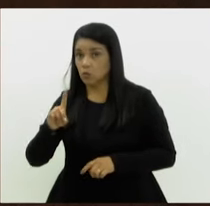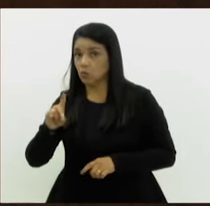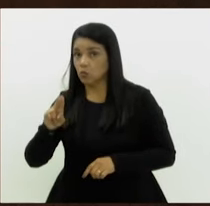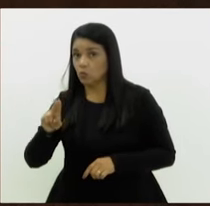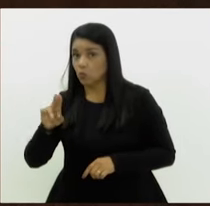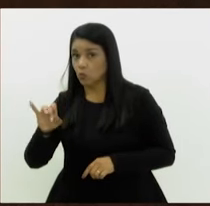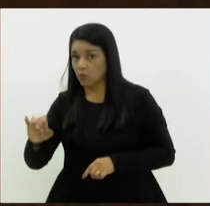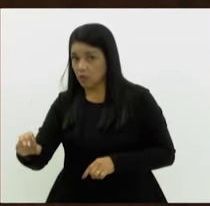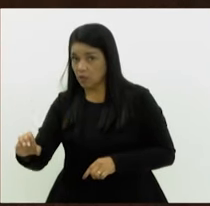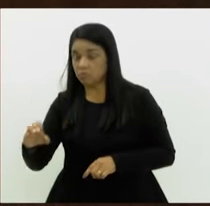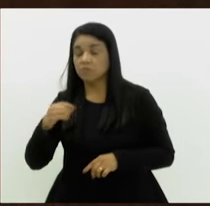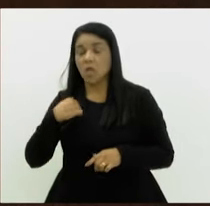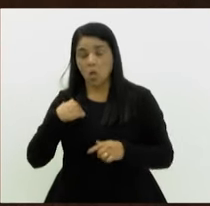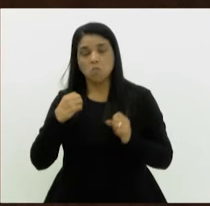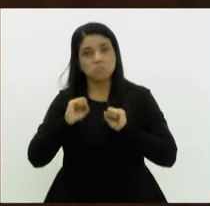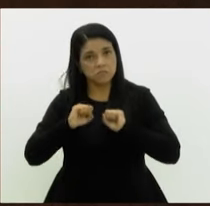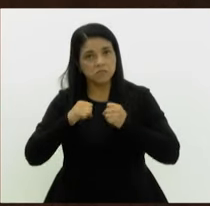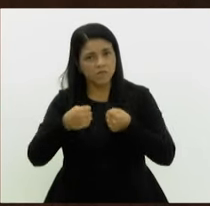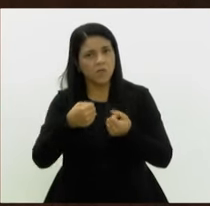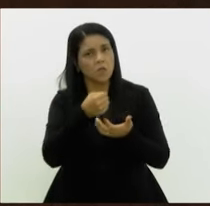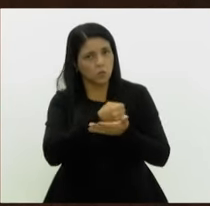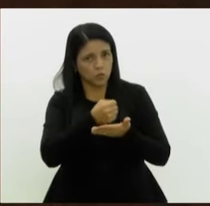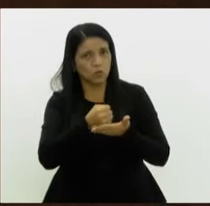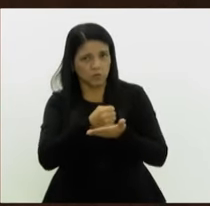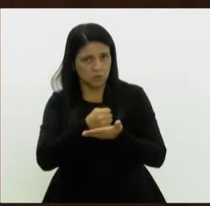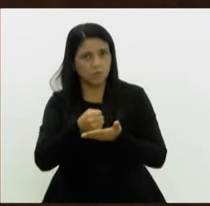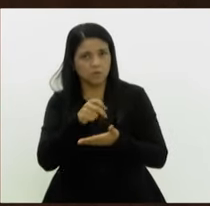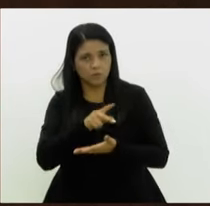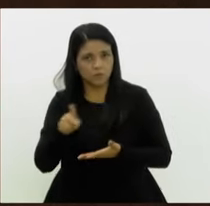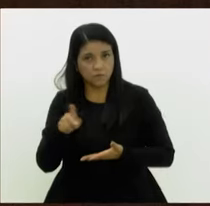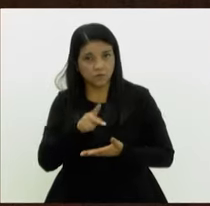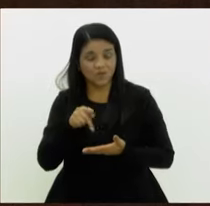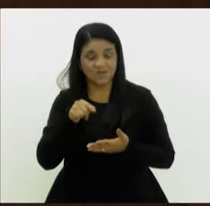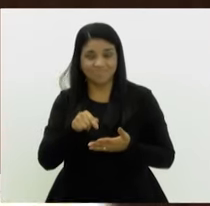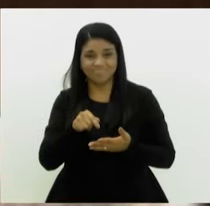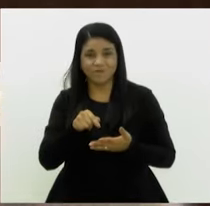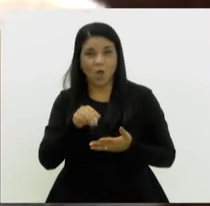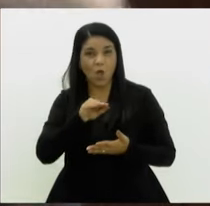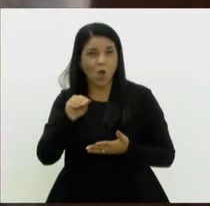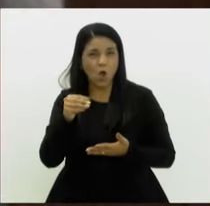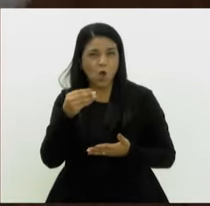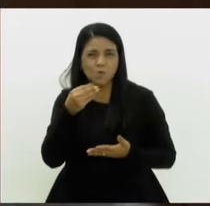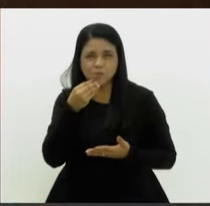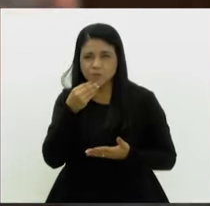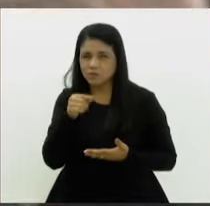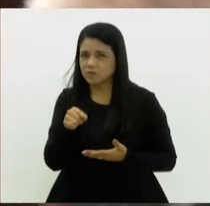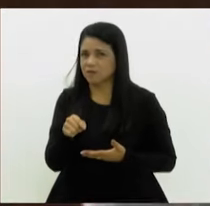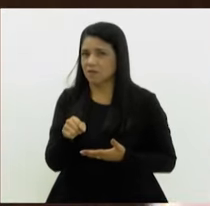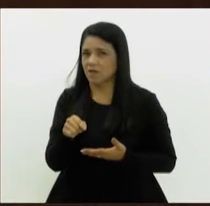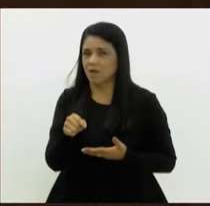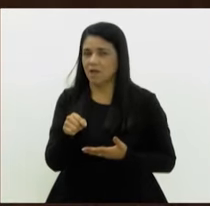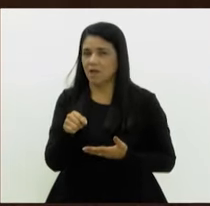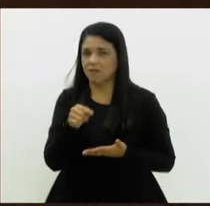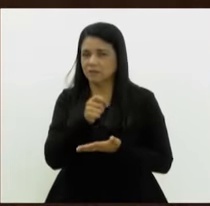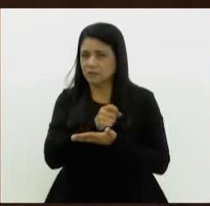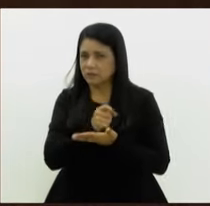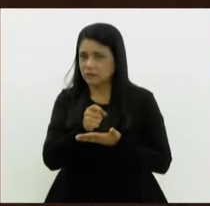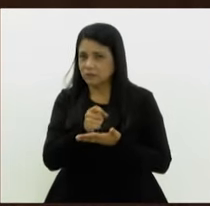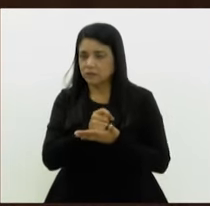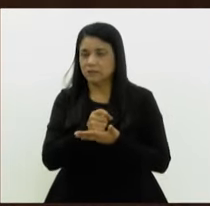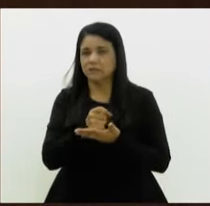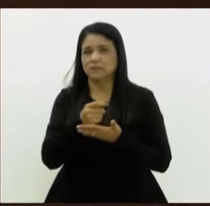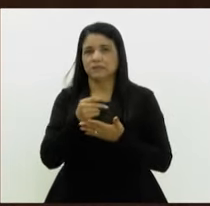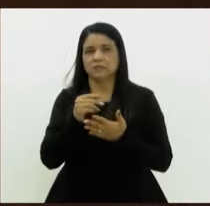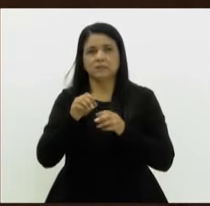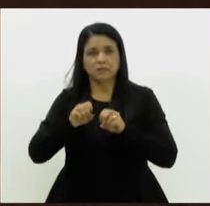somos totalmente favoráveis. Agora, essa janela de oportunidades que se abre aqui para questões de ensino